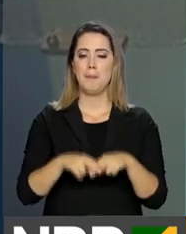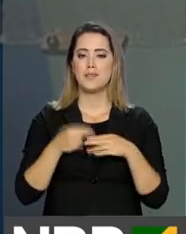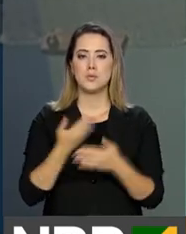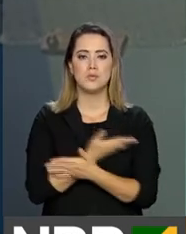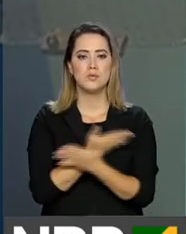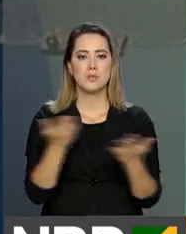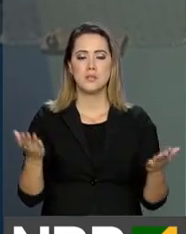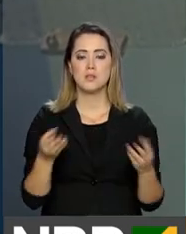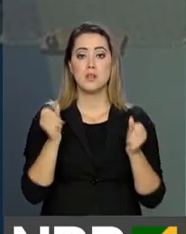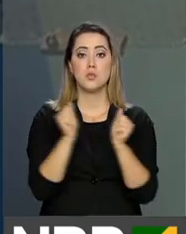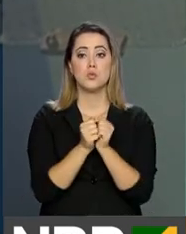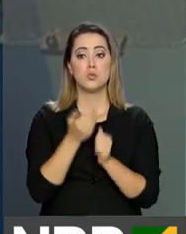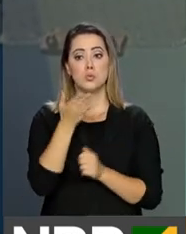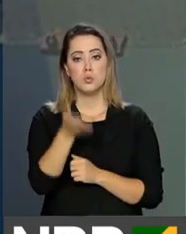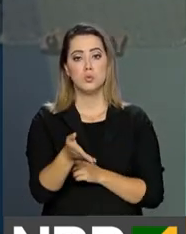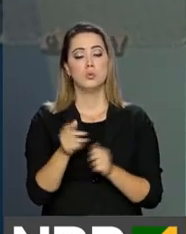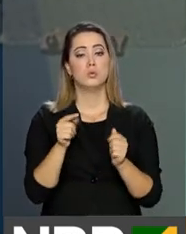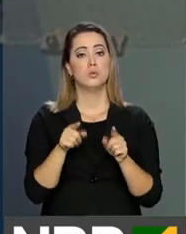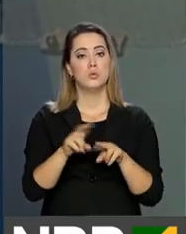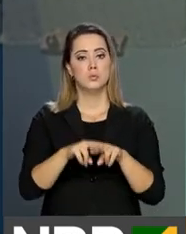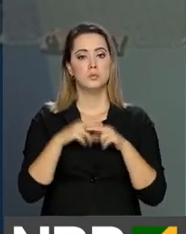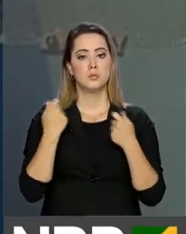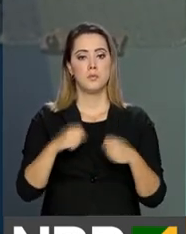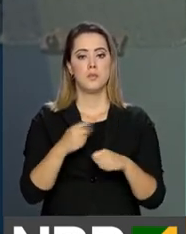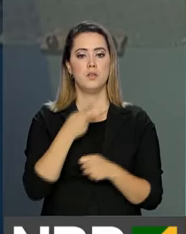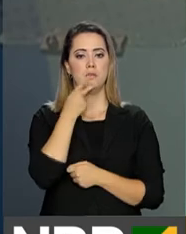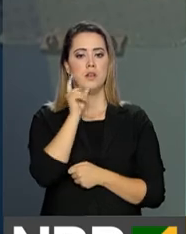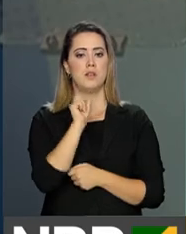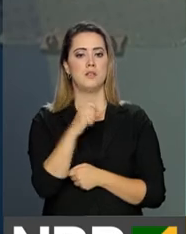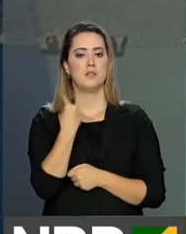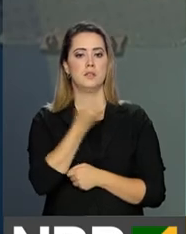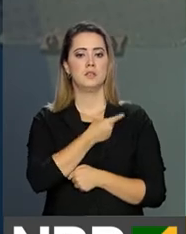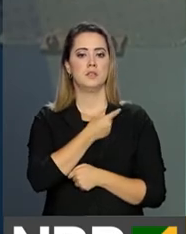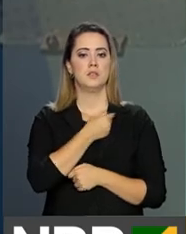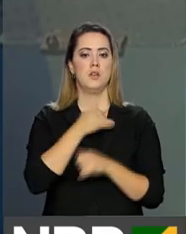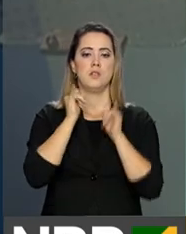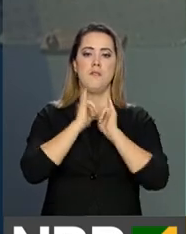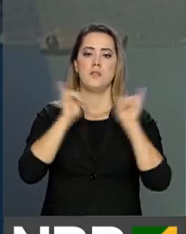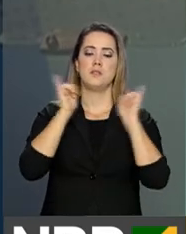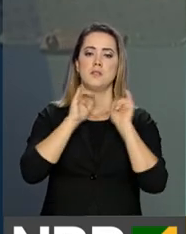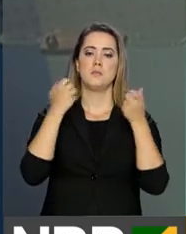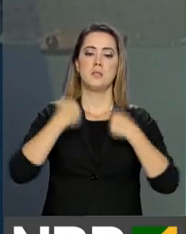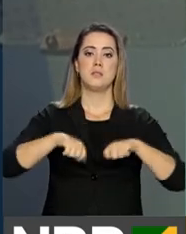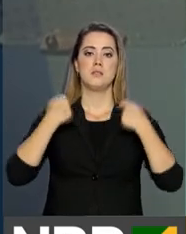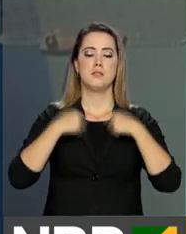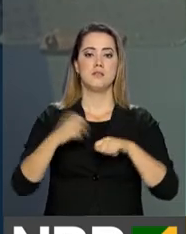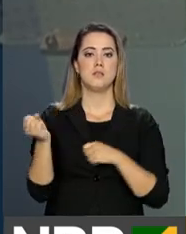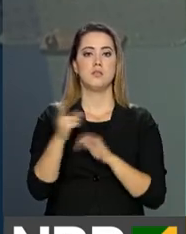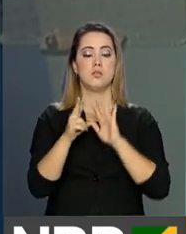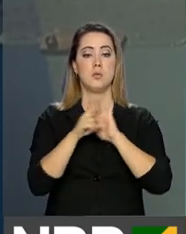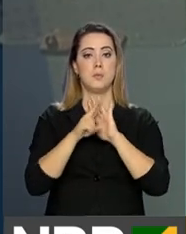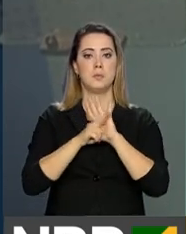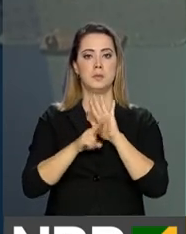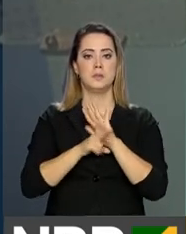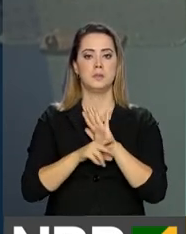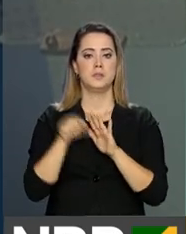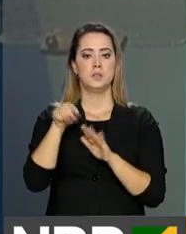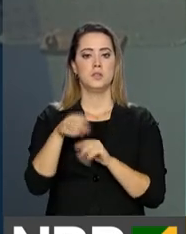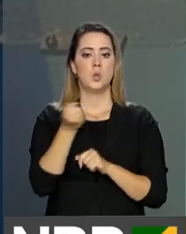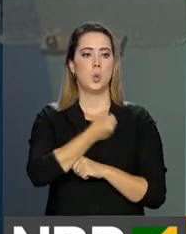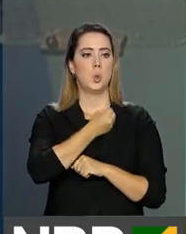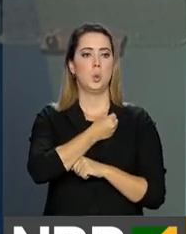engajamento dos senhores e das senhoras, porque não basta que nós preguemos a necessidade da reforma da Previdência com